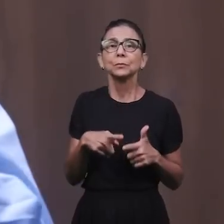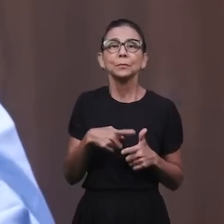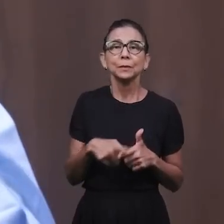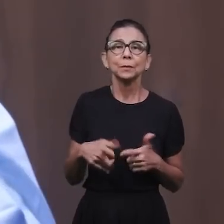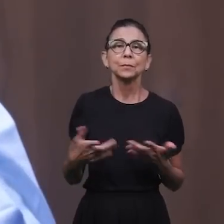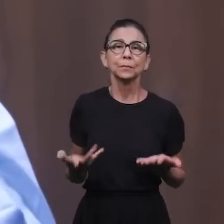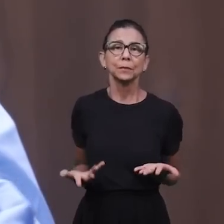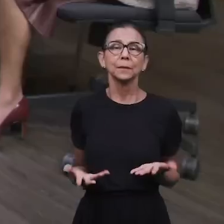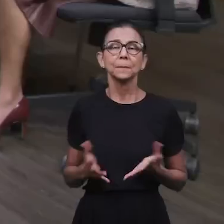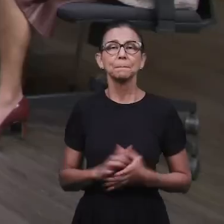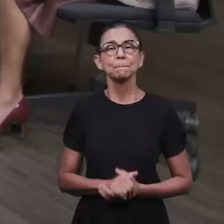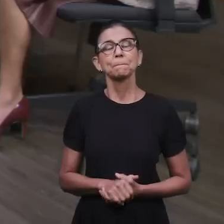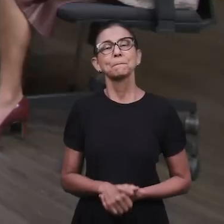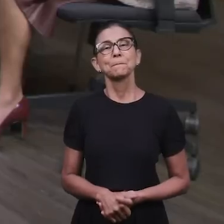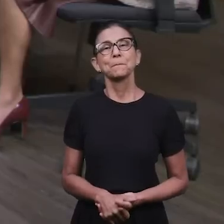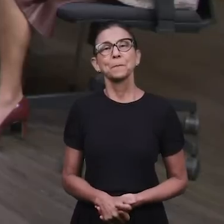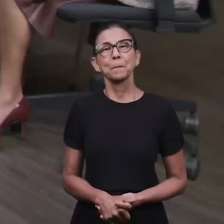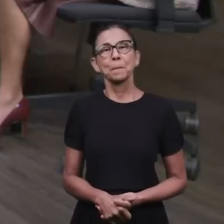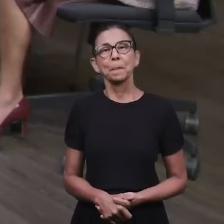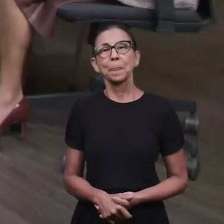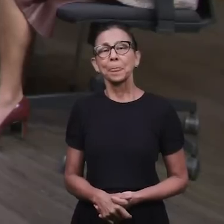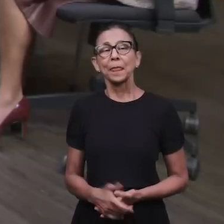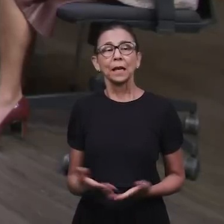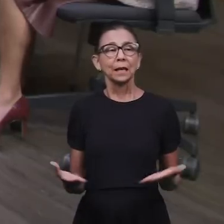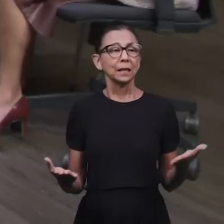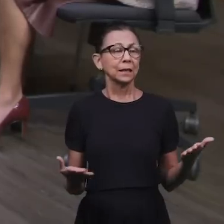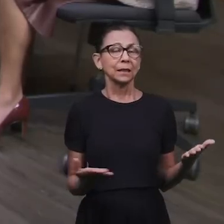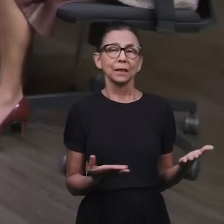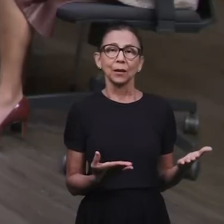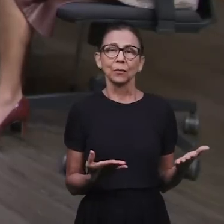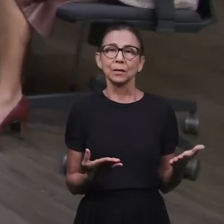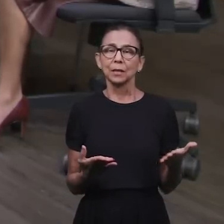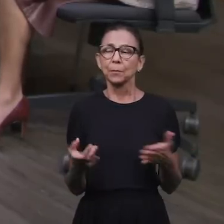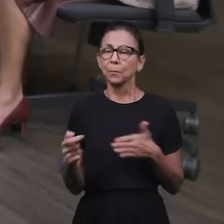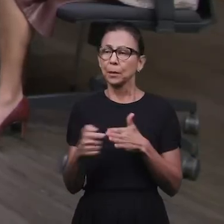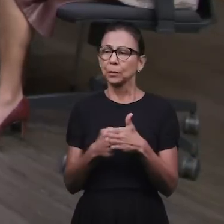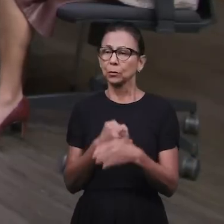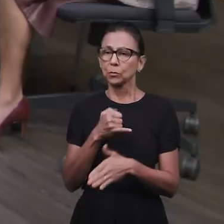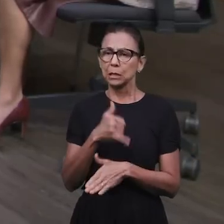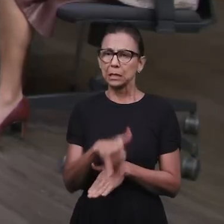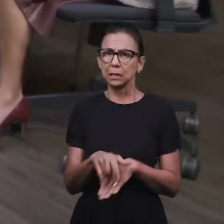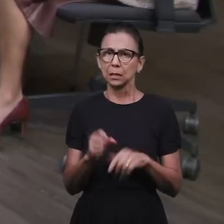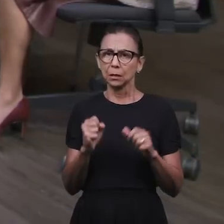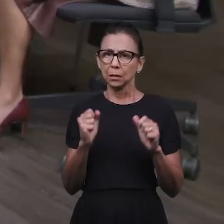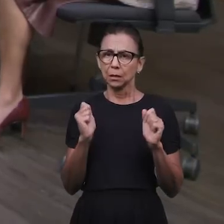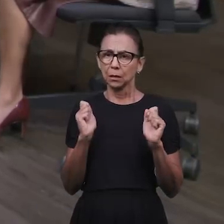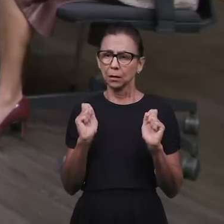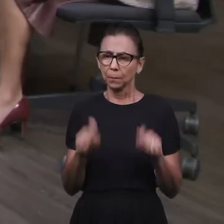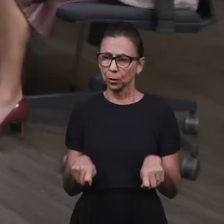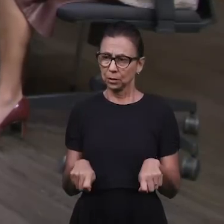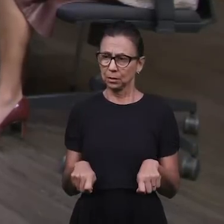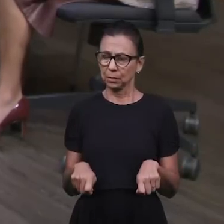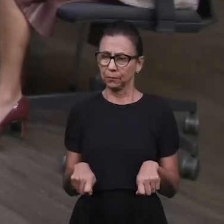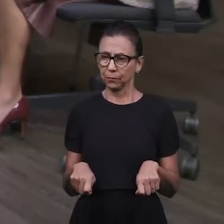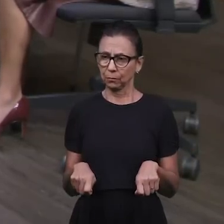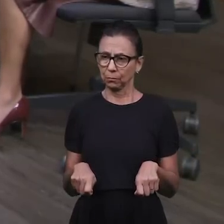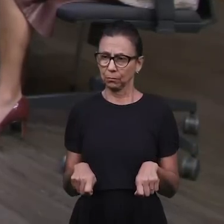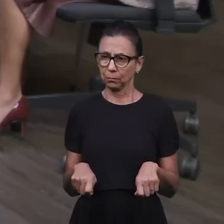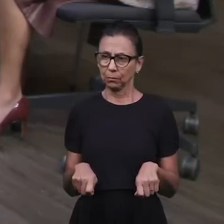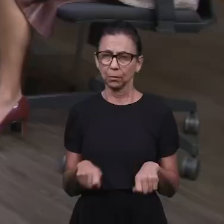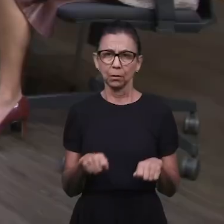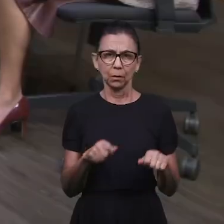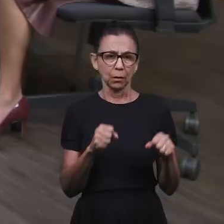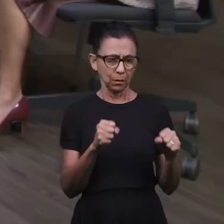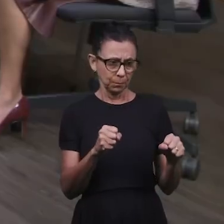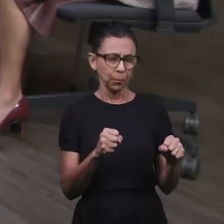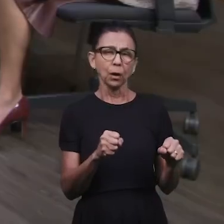é perguntado. Isso. Posso devolver? À vontade. Vou devolver a pergunta. Vamos colocar eles no lugar da gente. No lugar da gente.